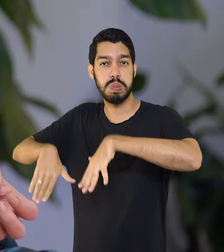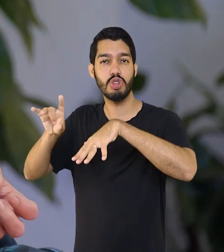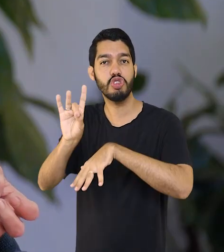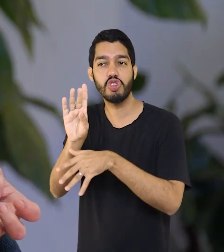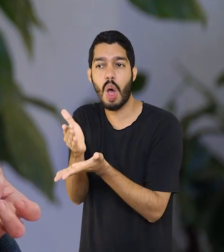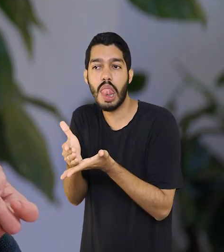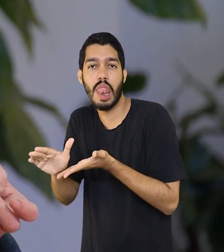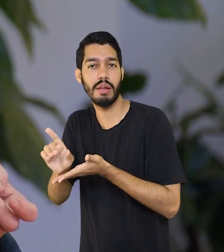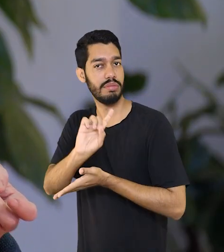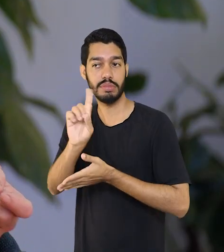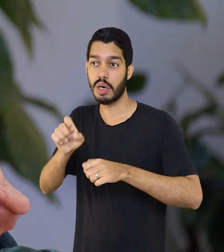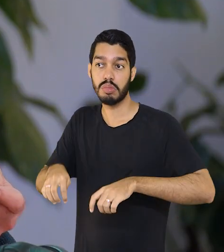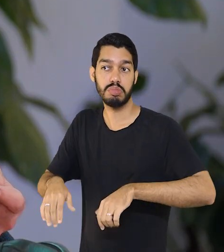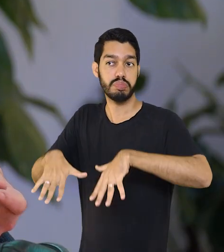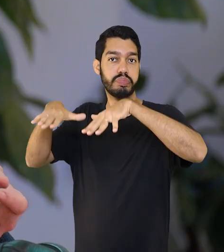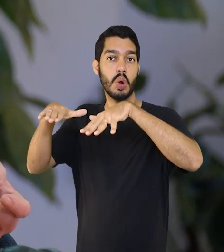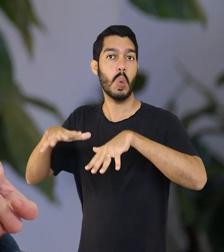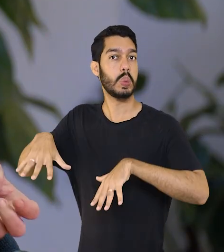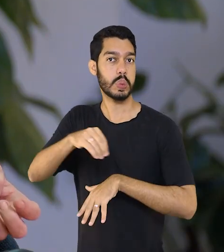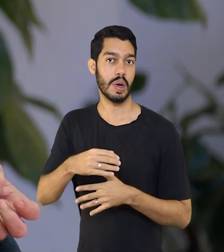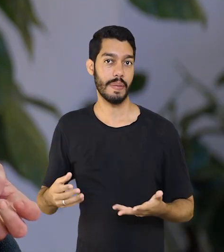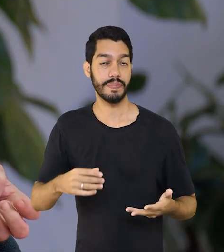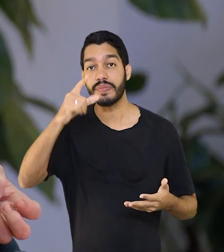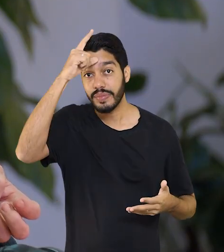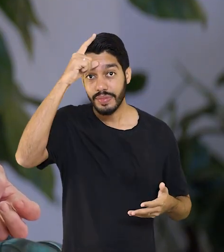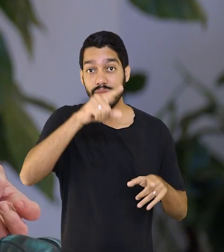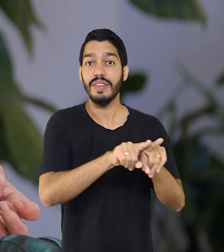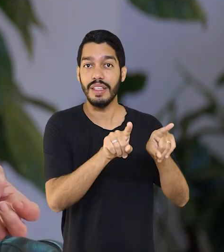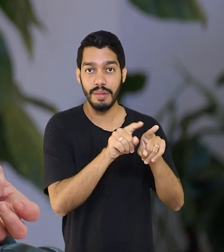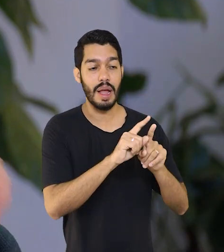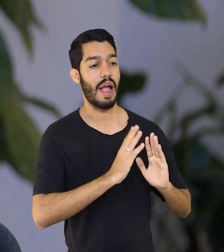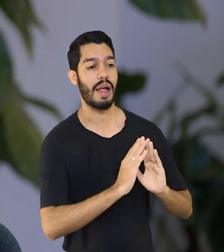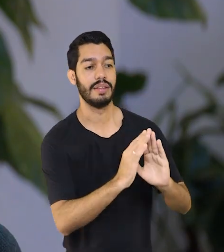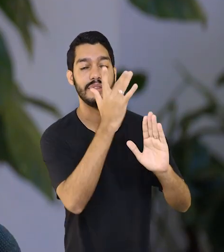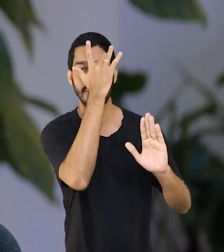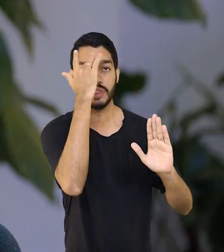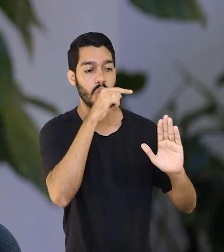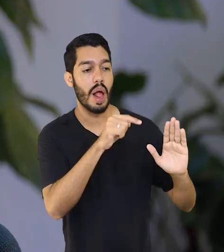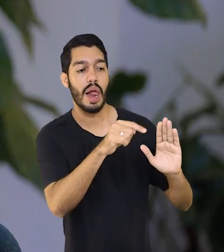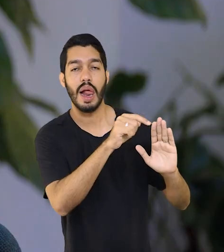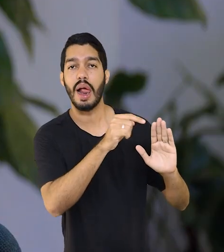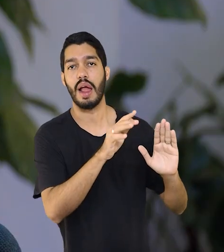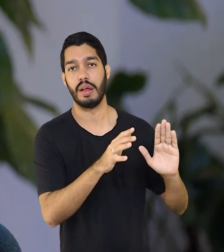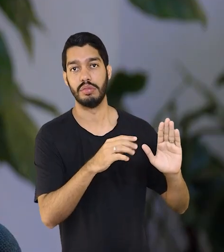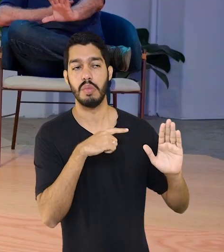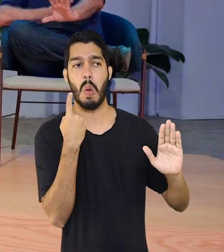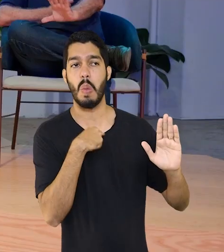Na Alemanha morreu gente em porões de casas por causa de inundação. Dezenas.